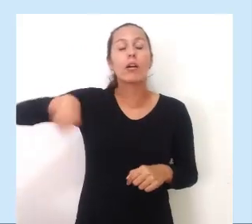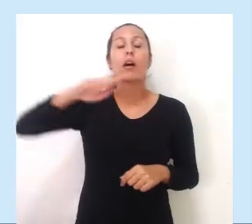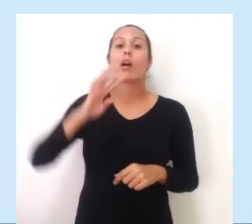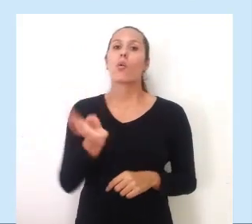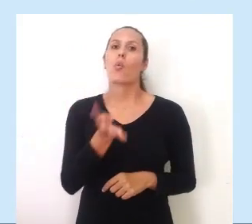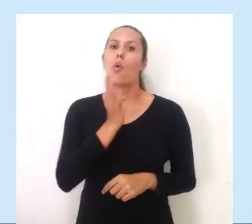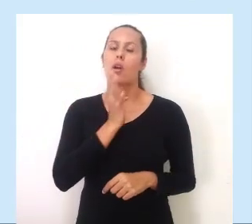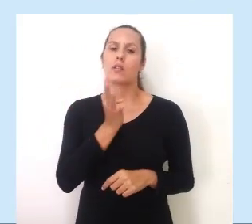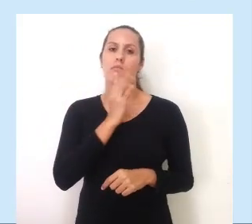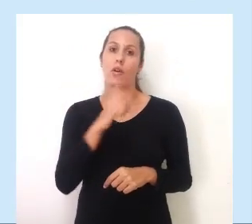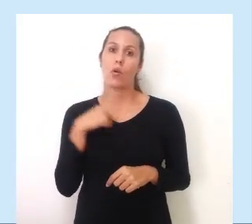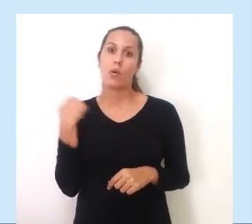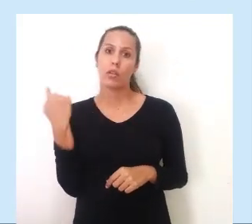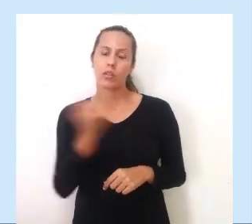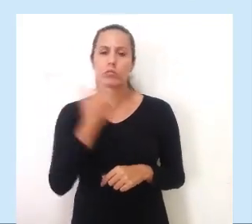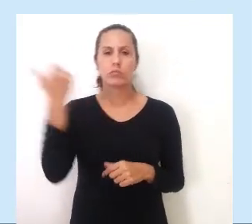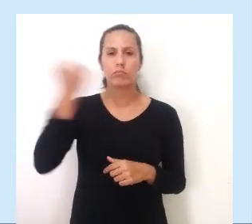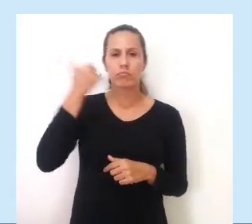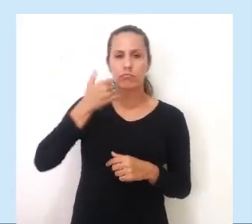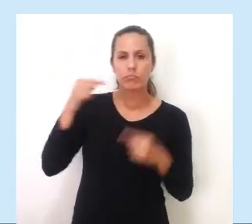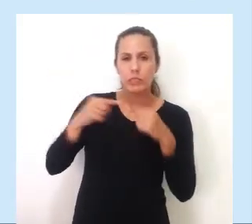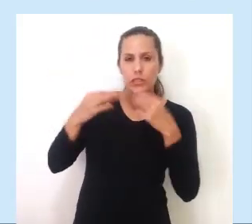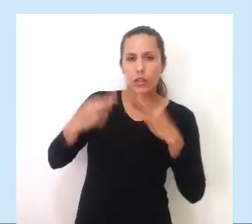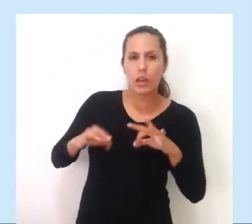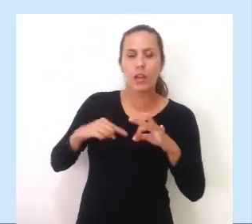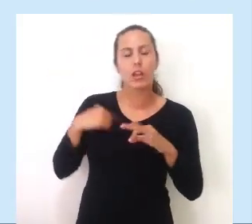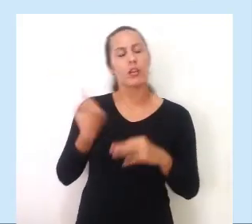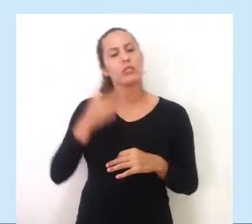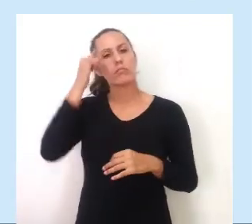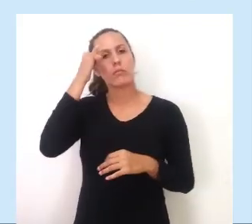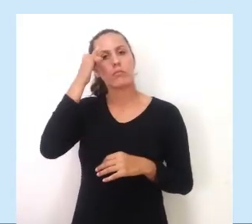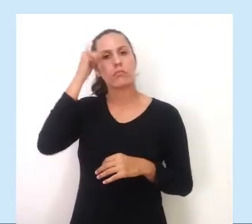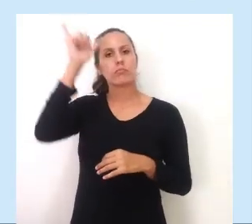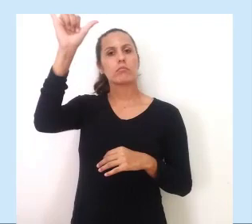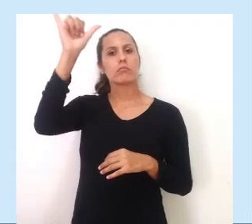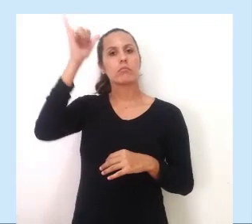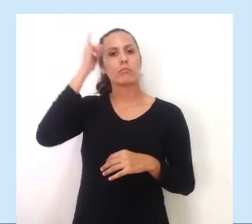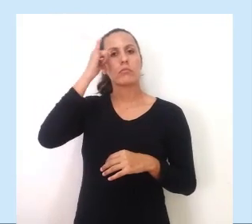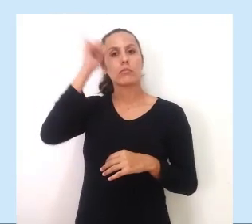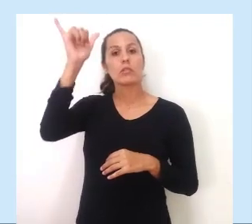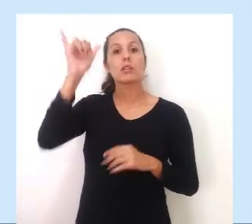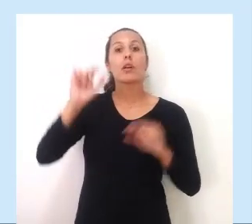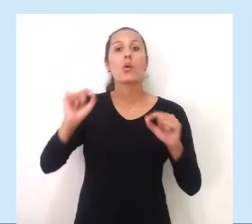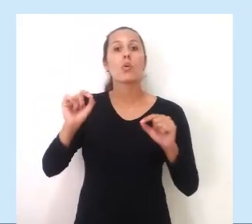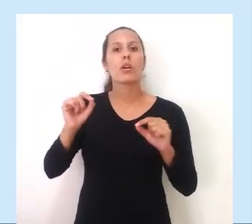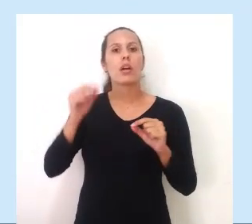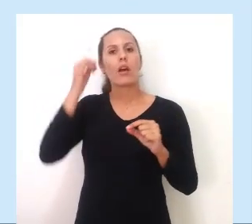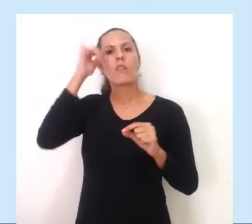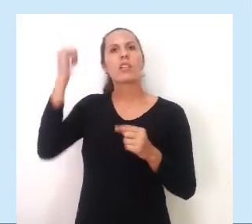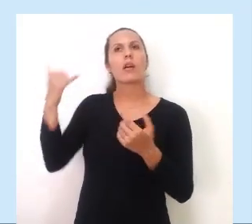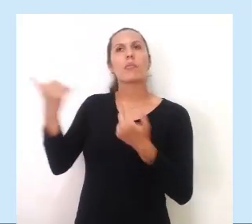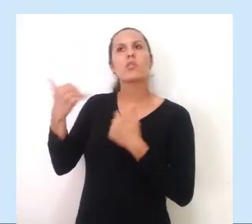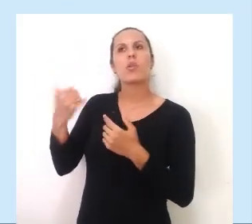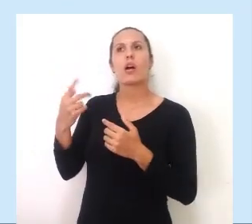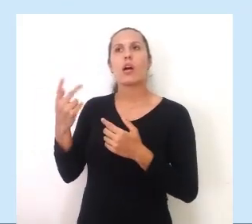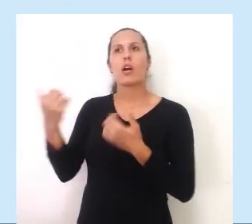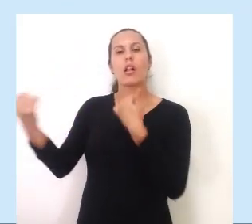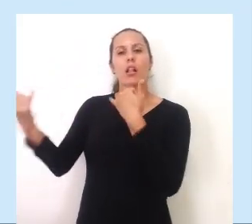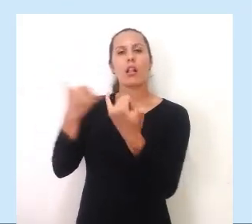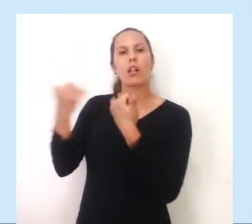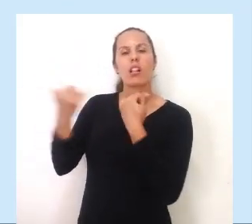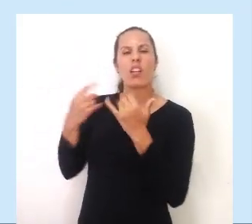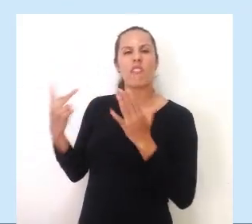é necessário conhecer. Quando a gente conhece, a gente previne. Previne de quê? Ser